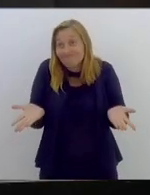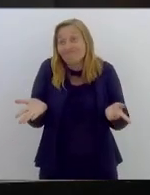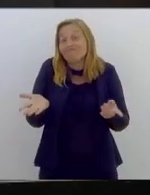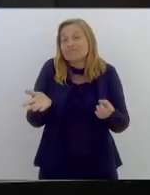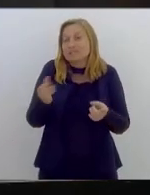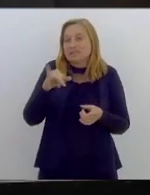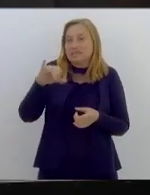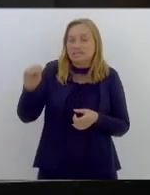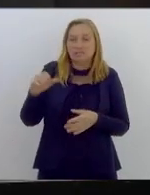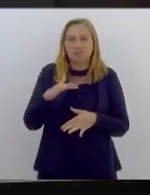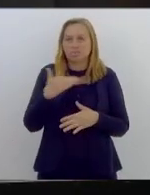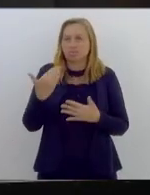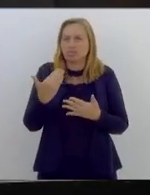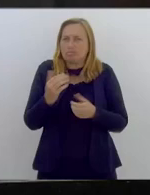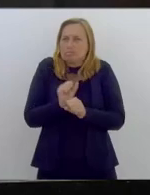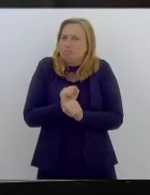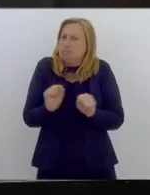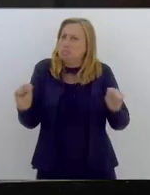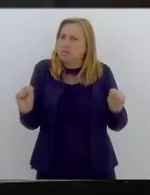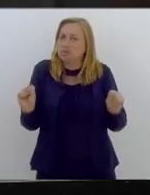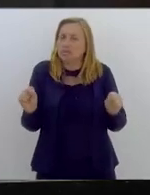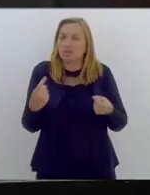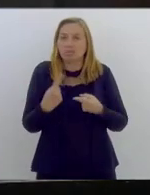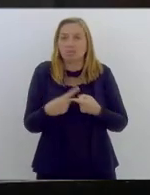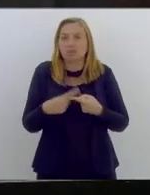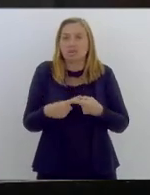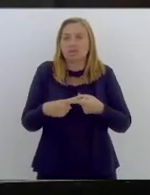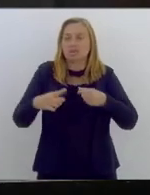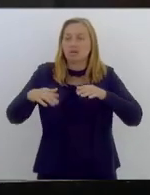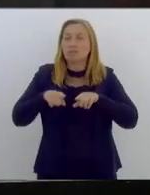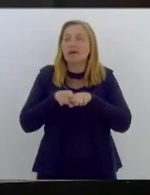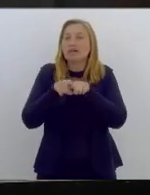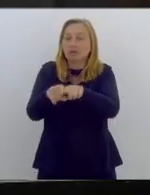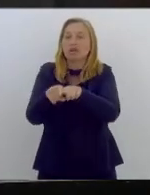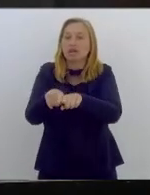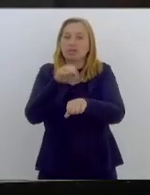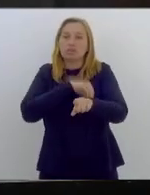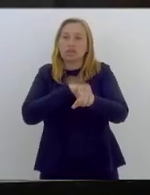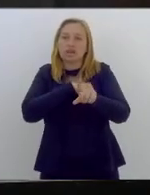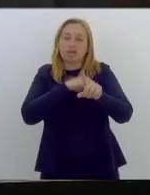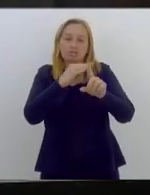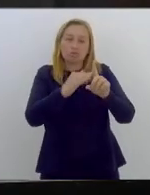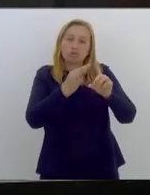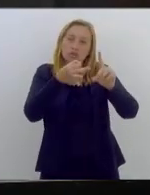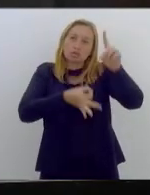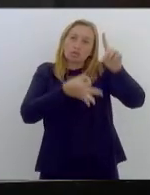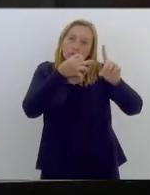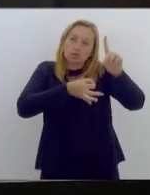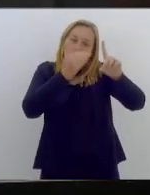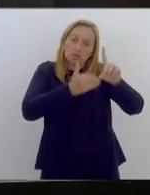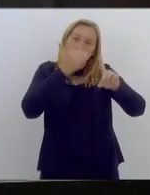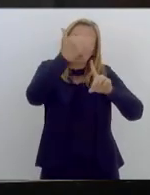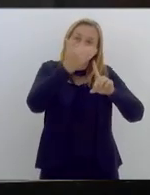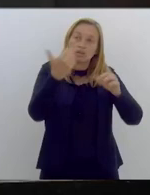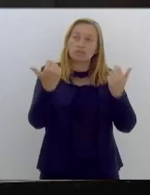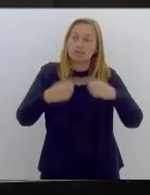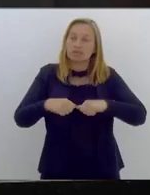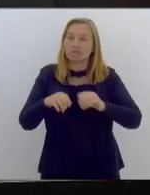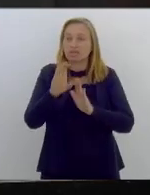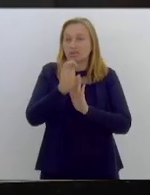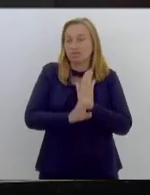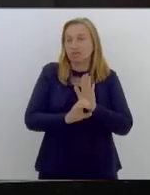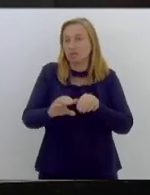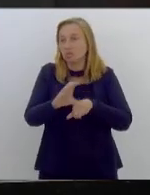morta, impossível. Porque se é para atrelar salário de desembargador, só poderia ser por emenda